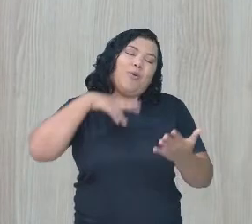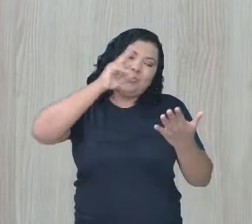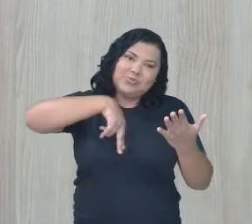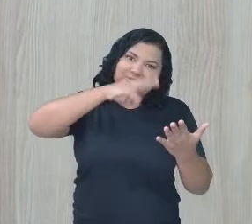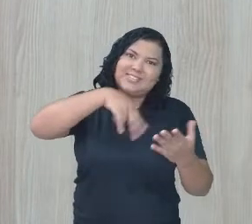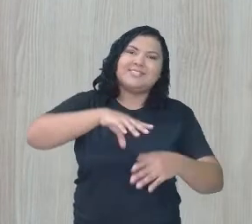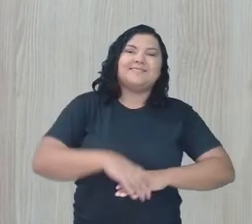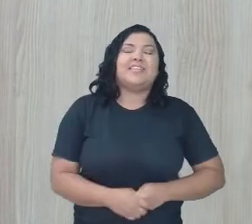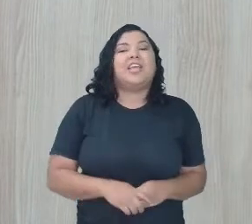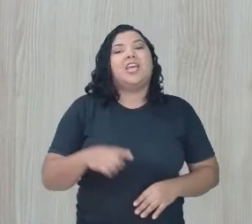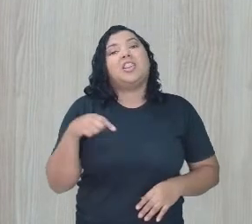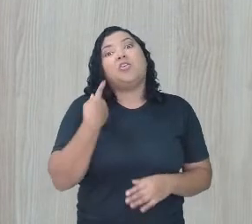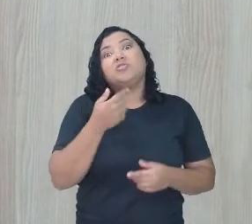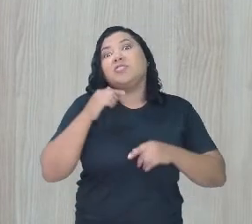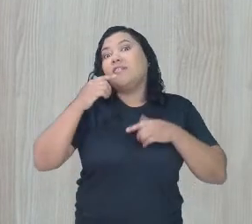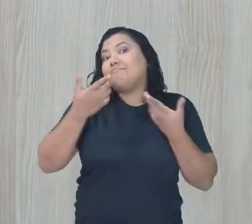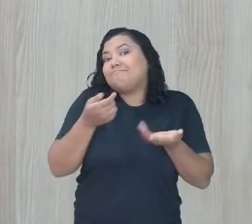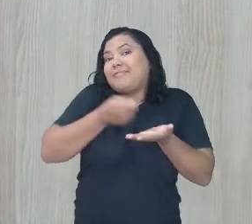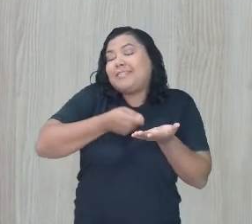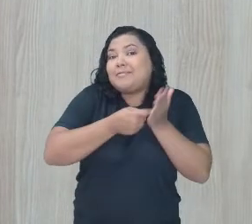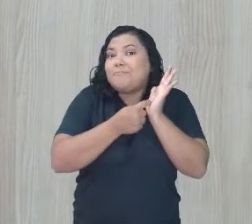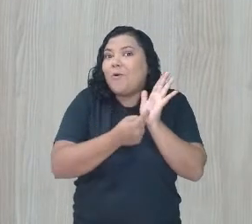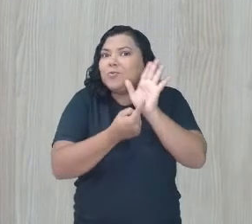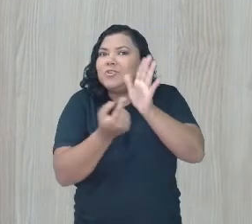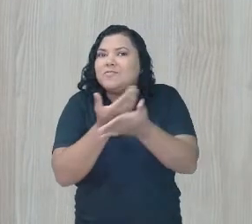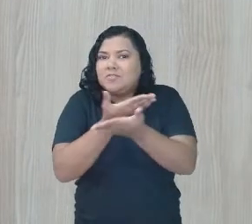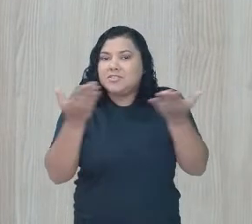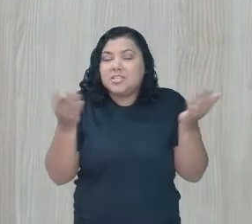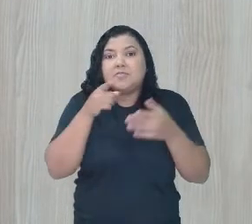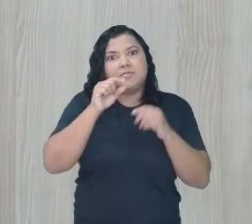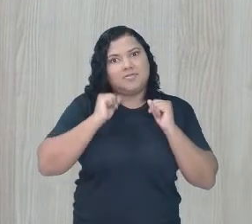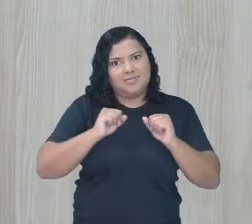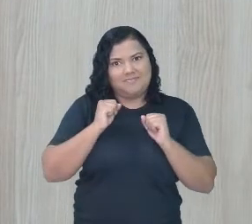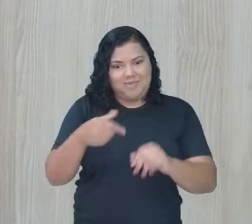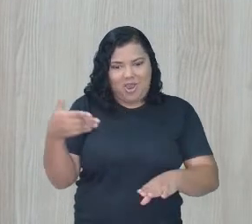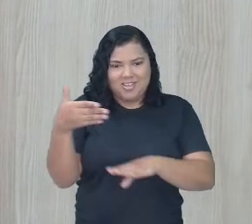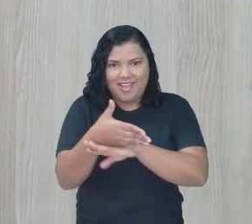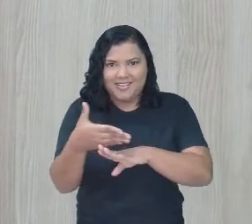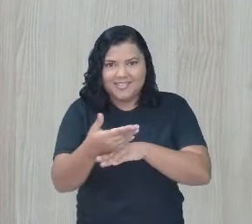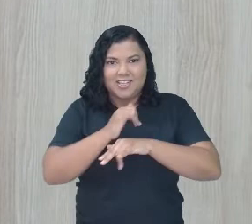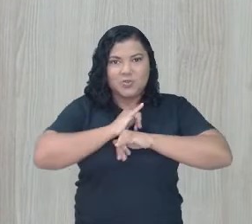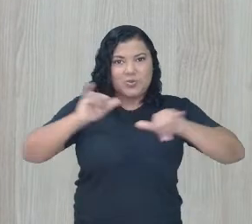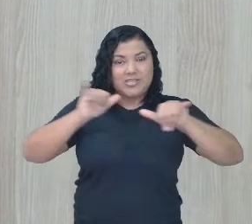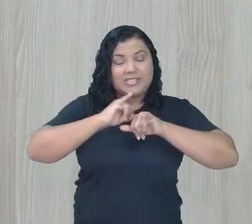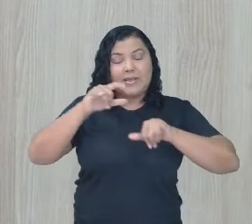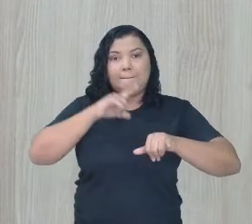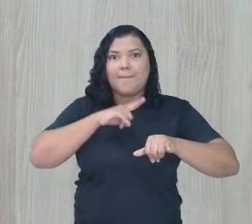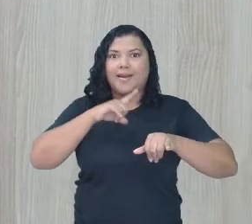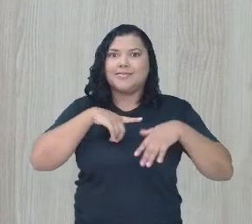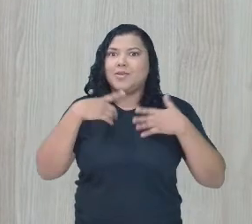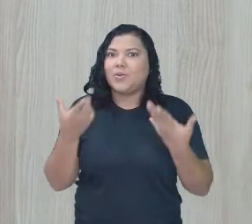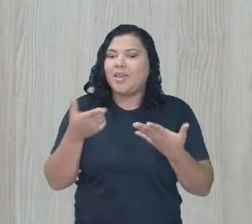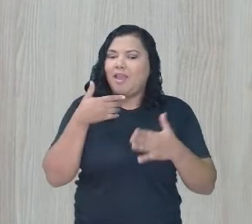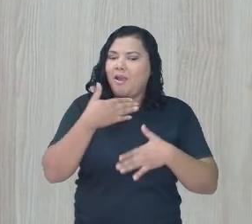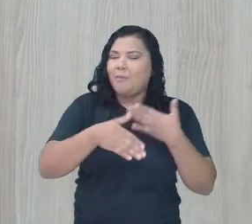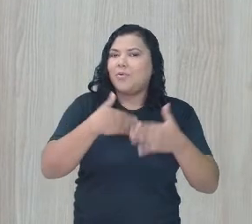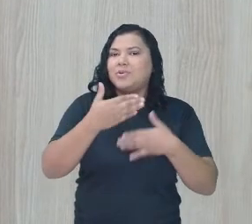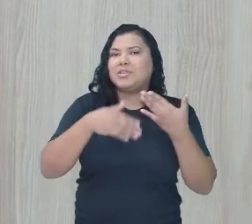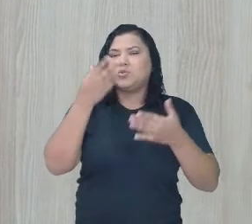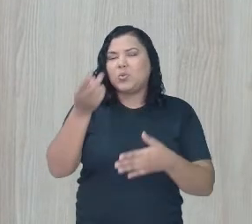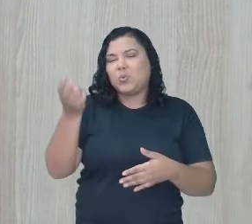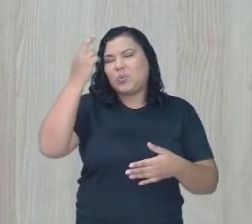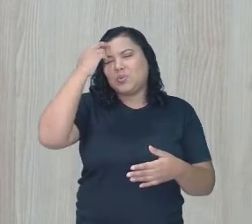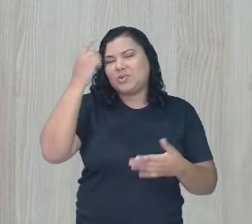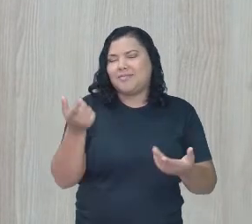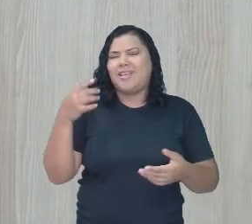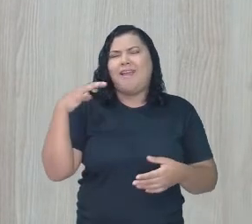está tentando mostrar para vocês outras formas de consumir notícia para ter repertório sociocultural, como a professora Adriana falou. Logo, logo